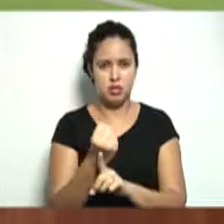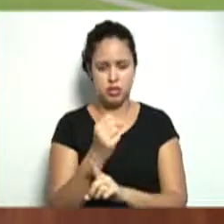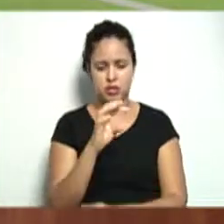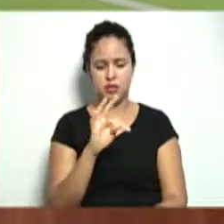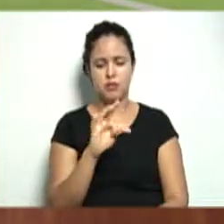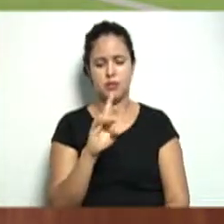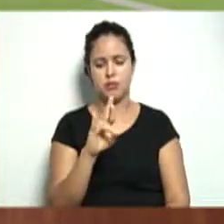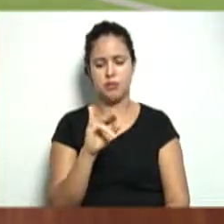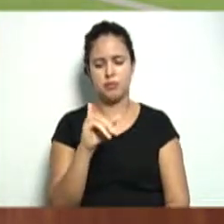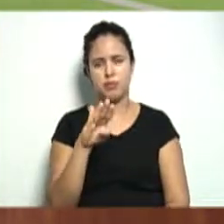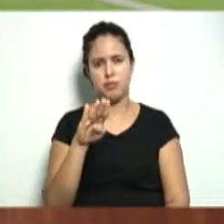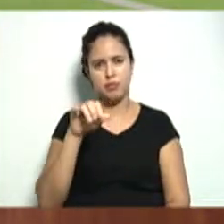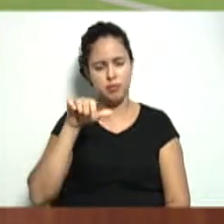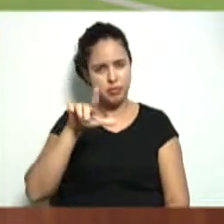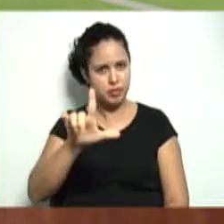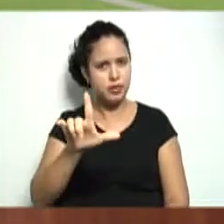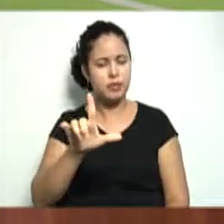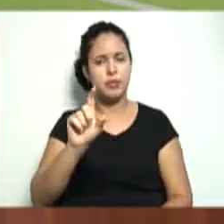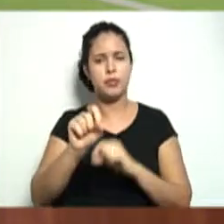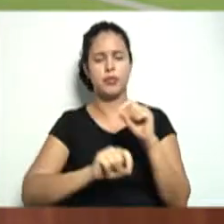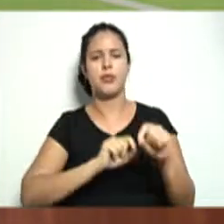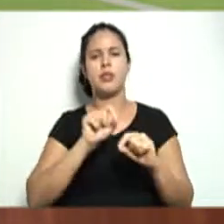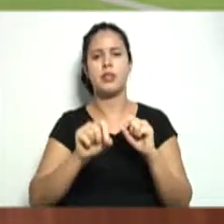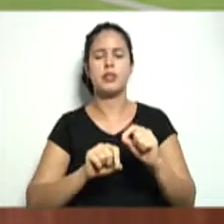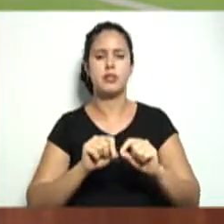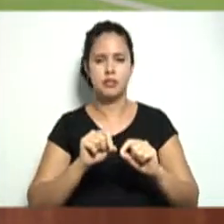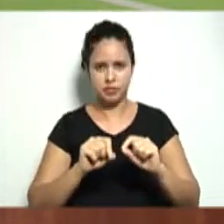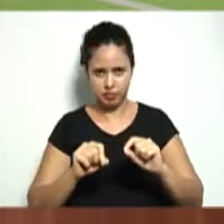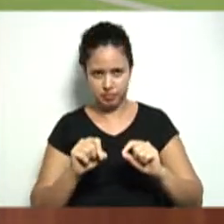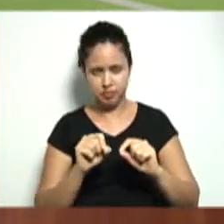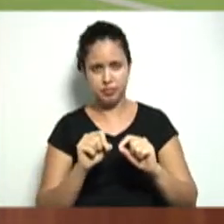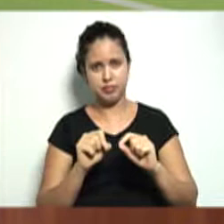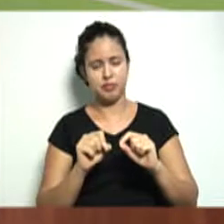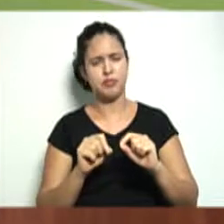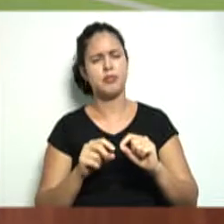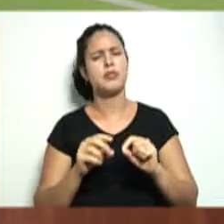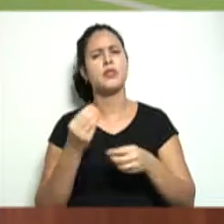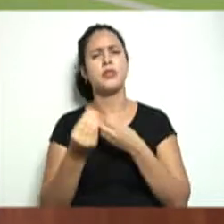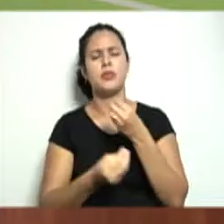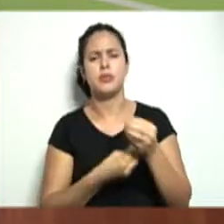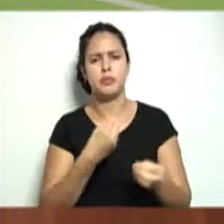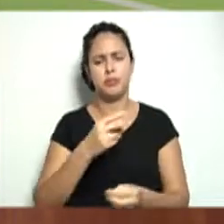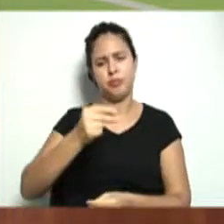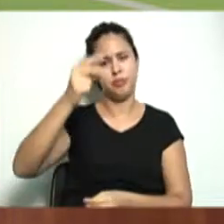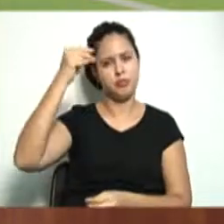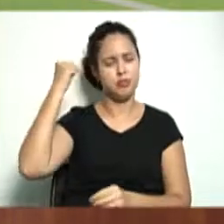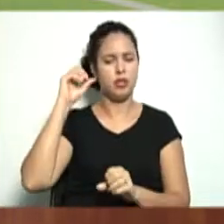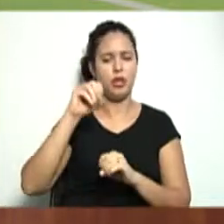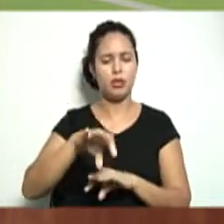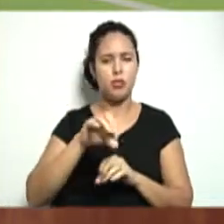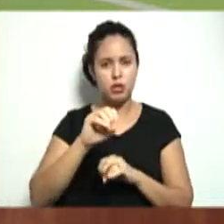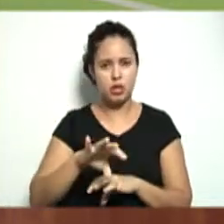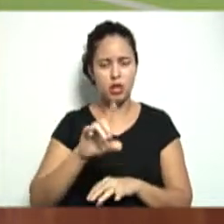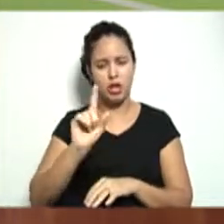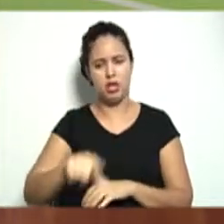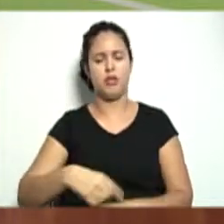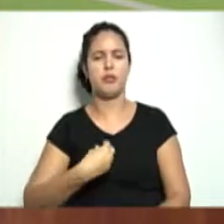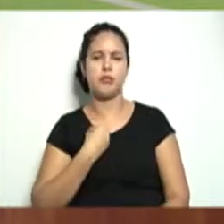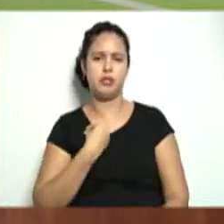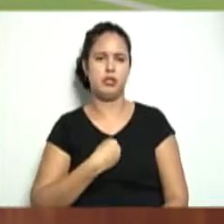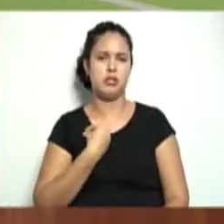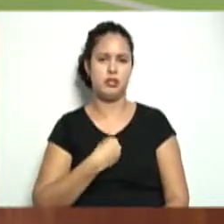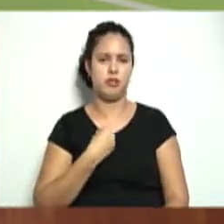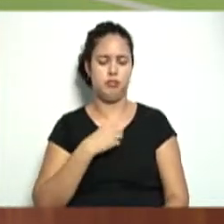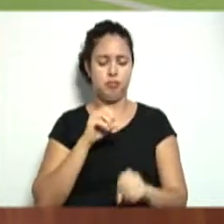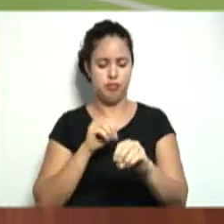estava falando, não acontece assim não. Na sociedade tribal, educar é vida. Educação é